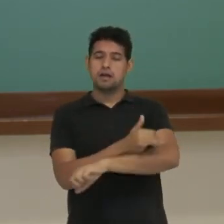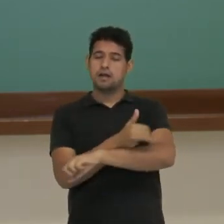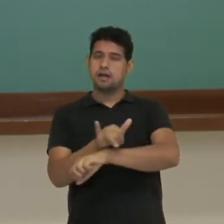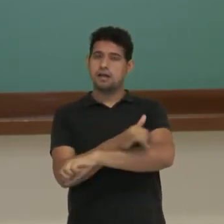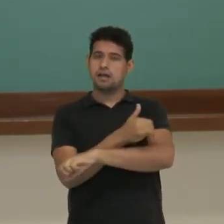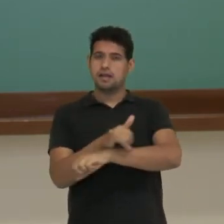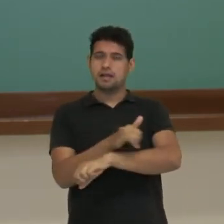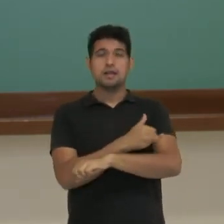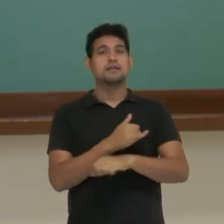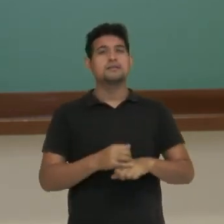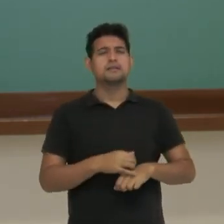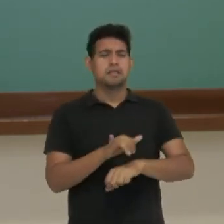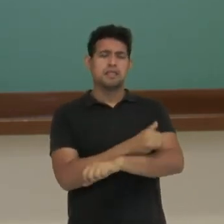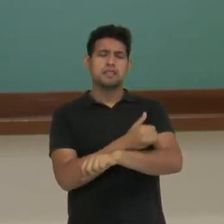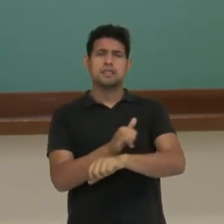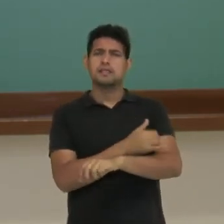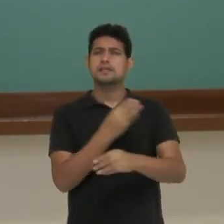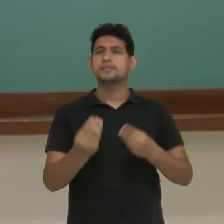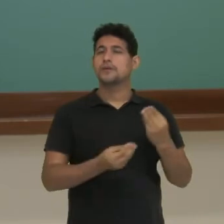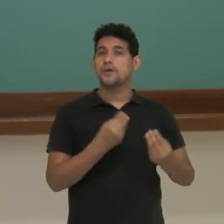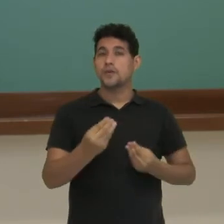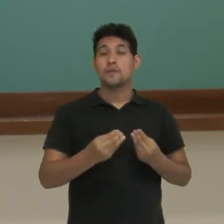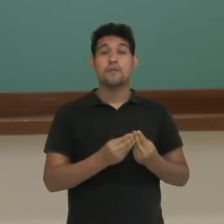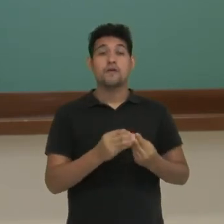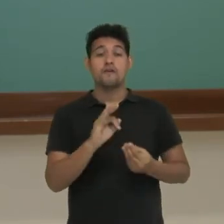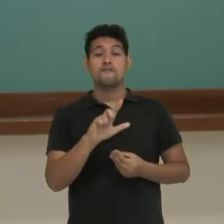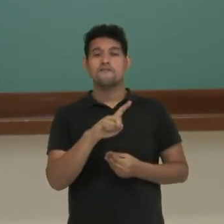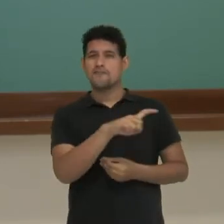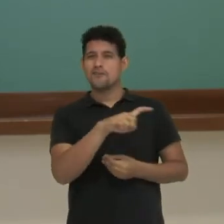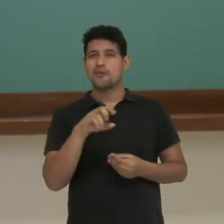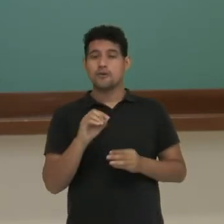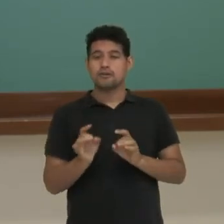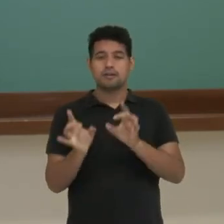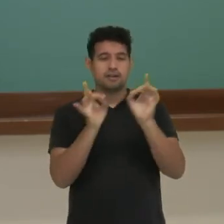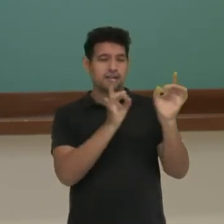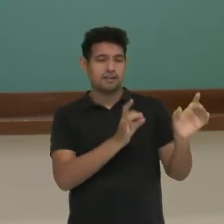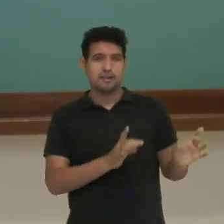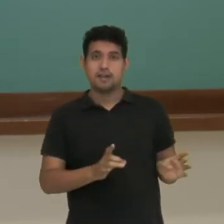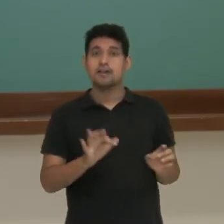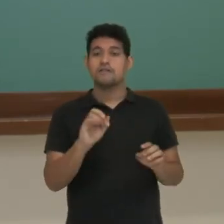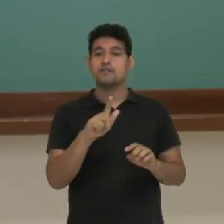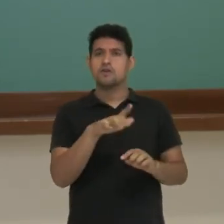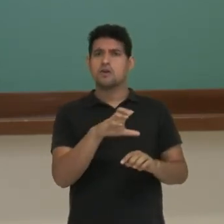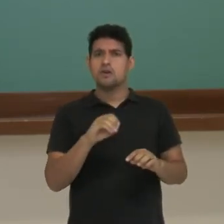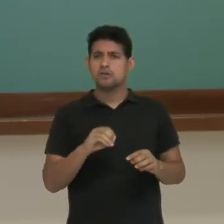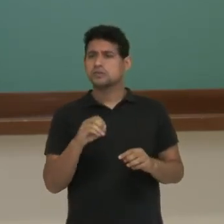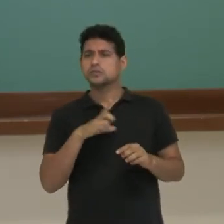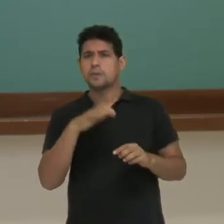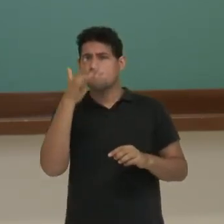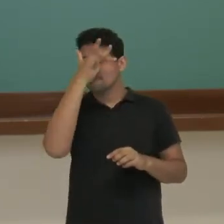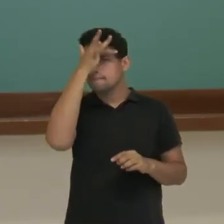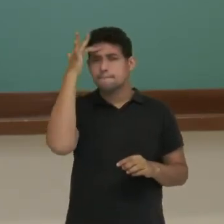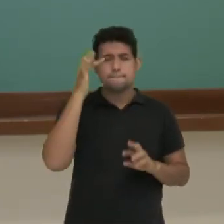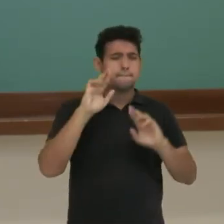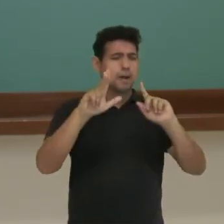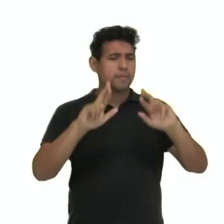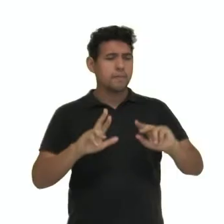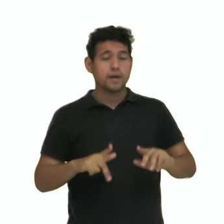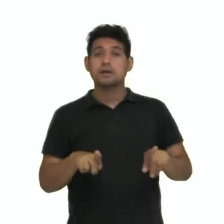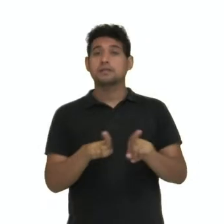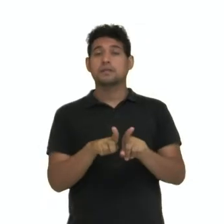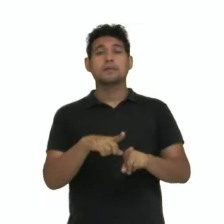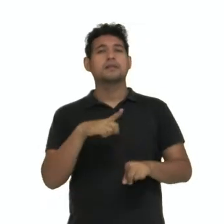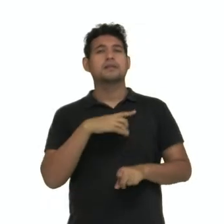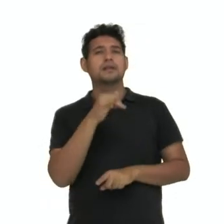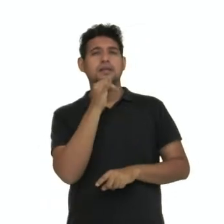Veja, estratégia no sentido de fluxo do comércio, fluxo de circulação de pessoas. E aqui nós temos